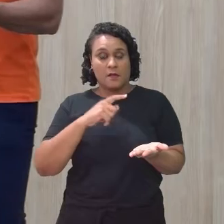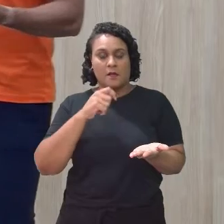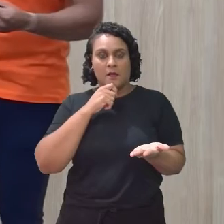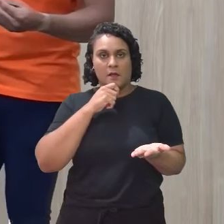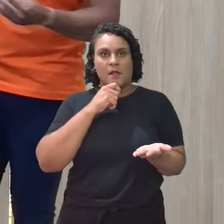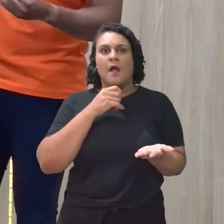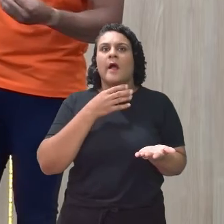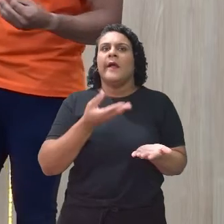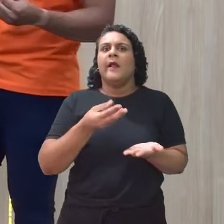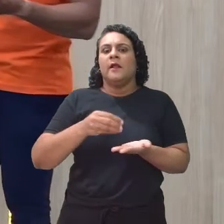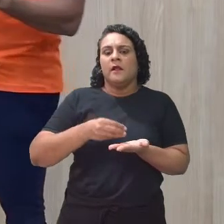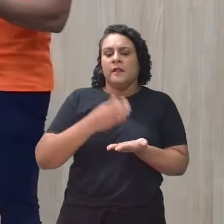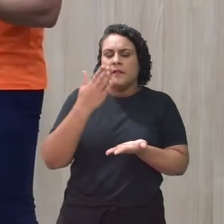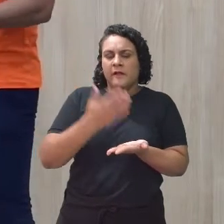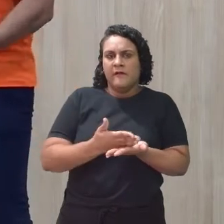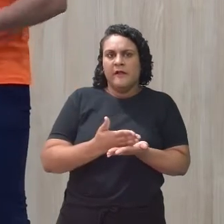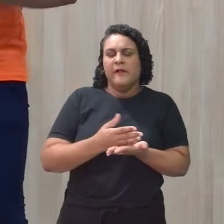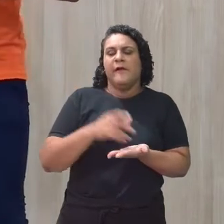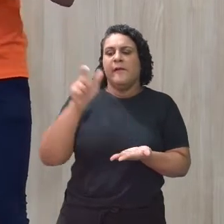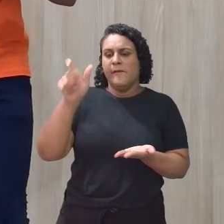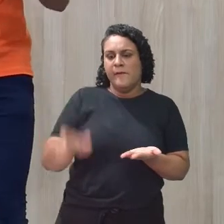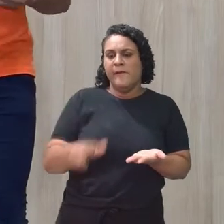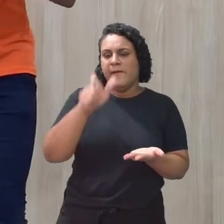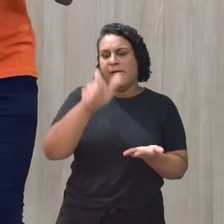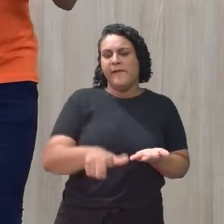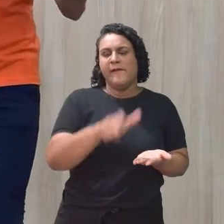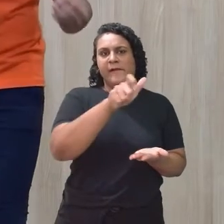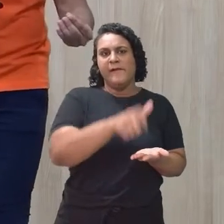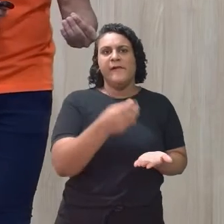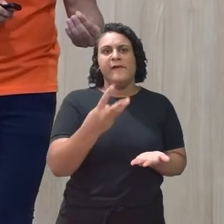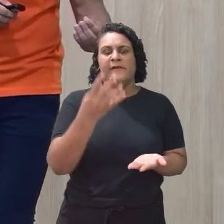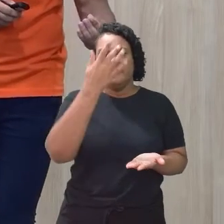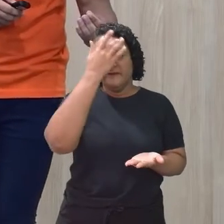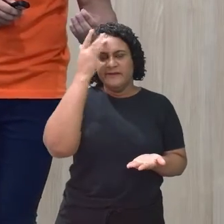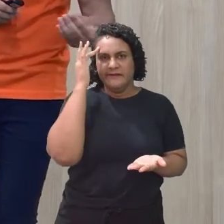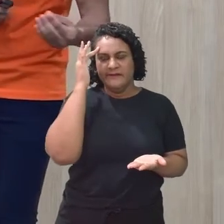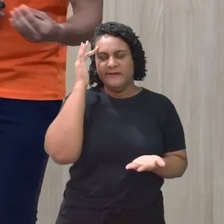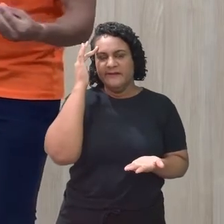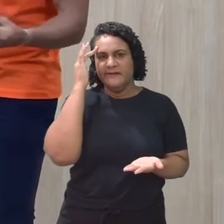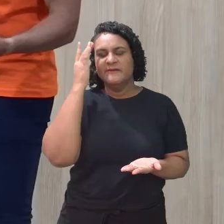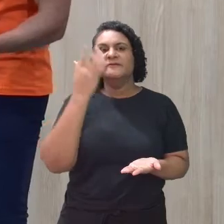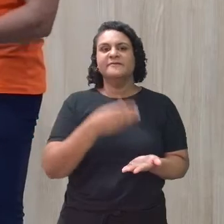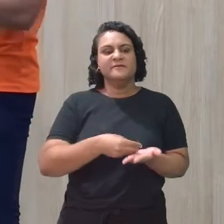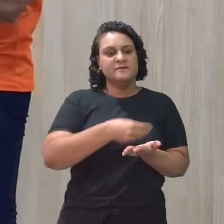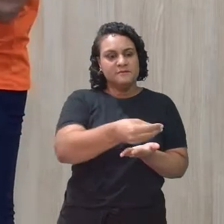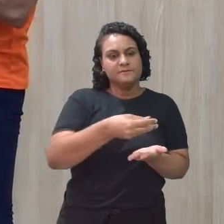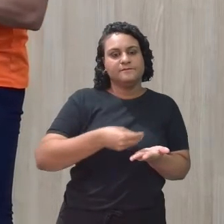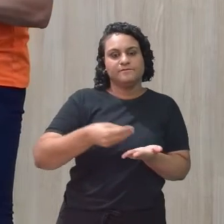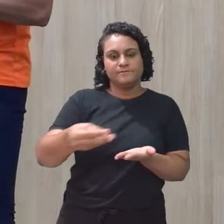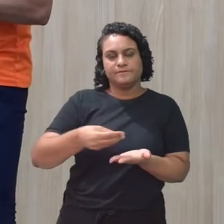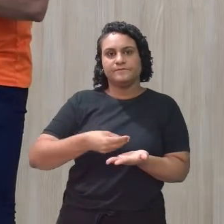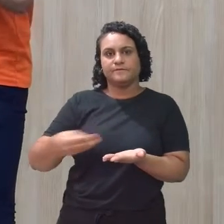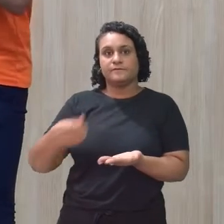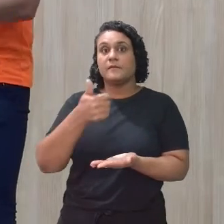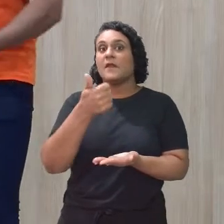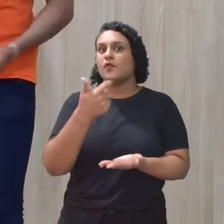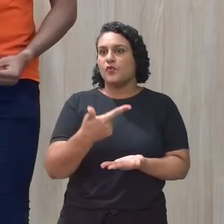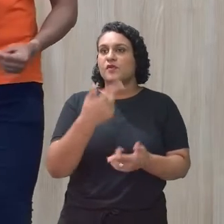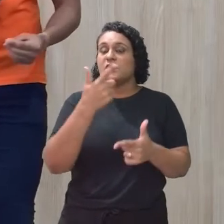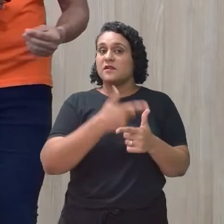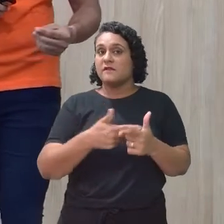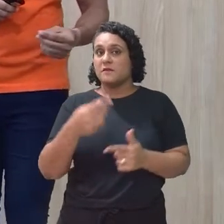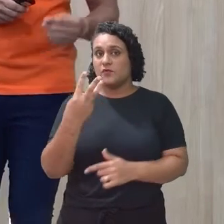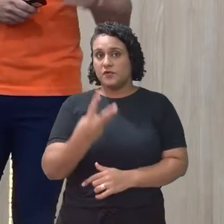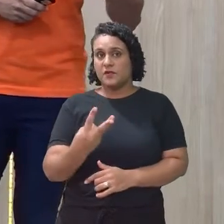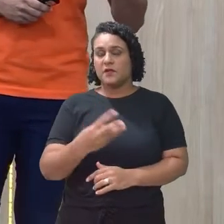para Leandro, Carla e Antônio. Então, ele dividiu em 3 partes iguais, certo? Então, eu vou pegar o 12 aí, dividir